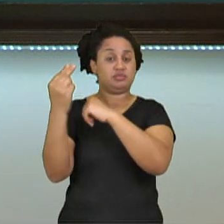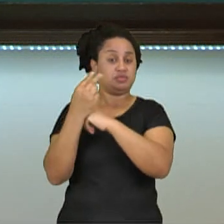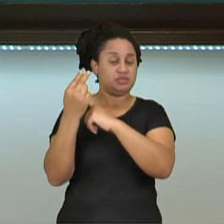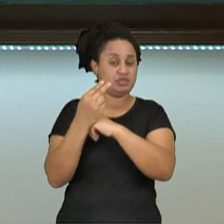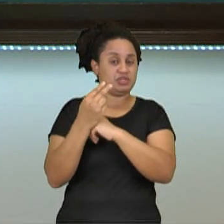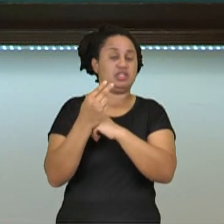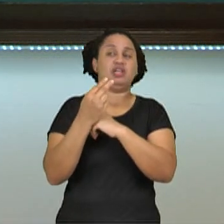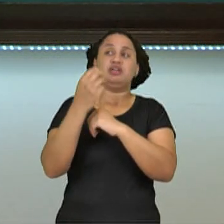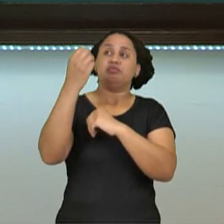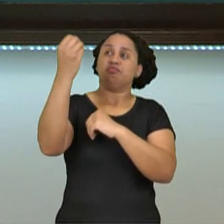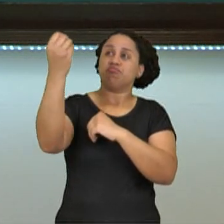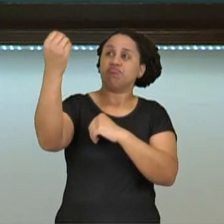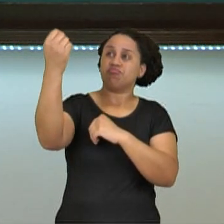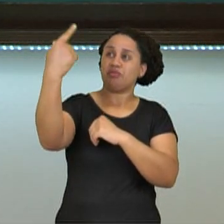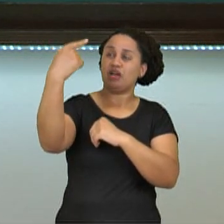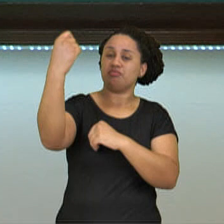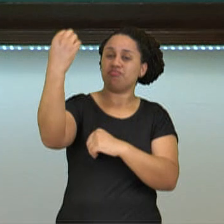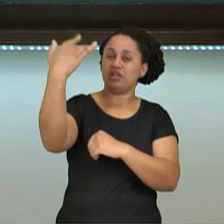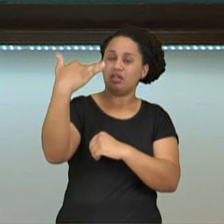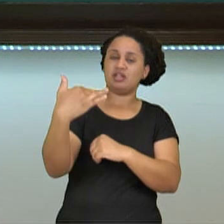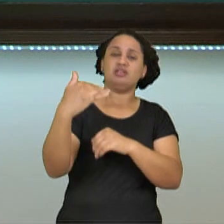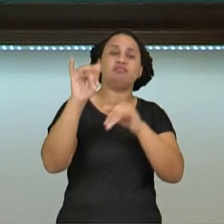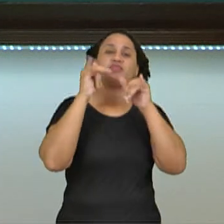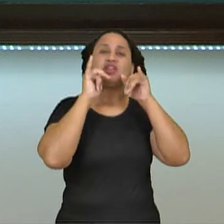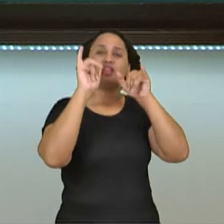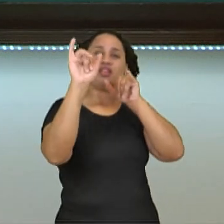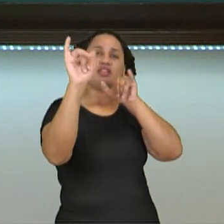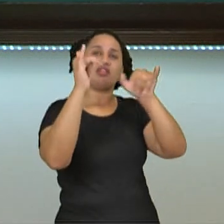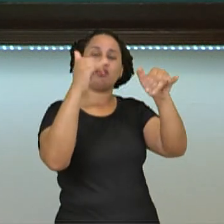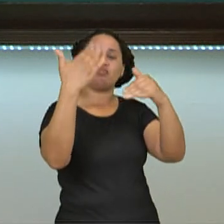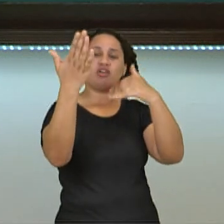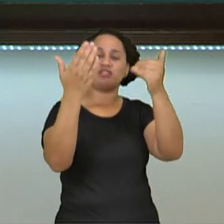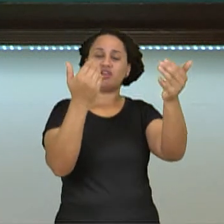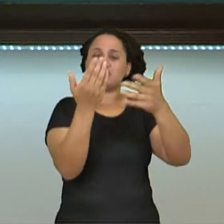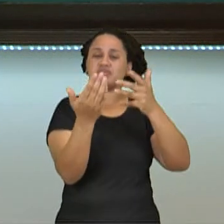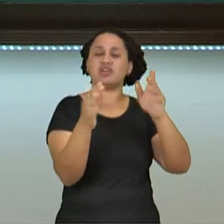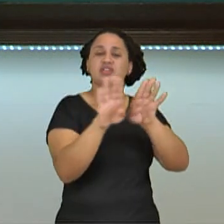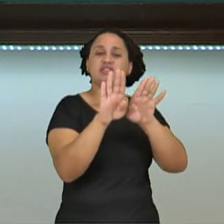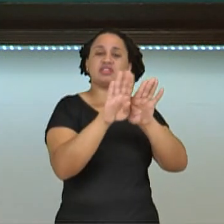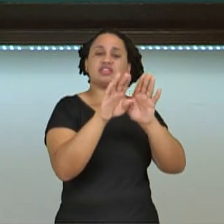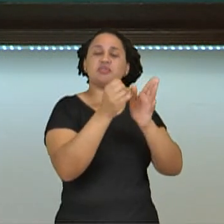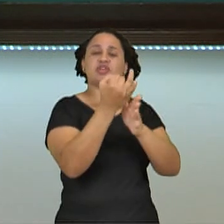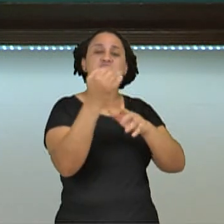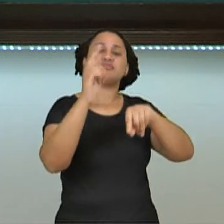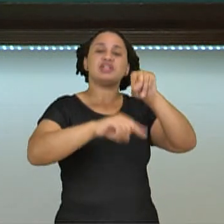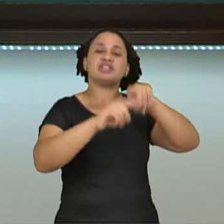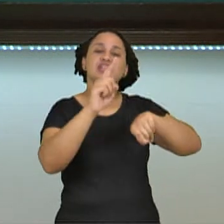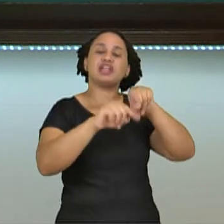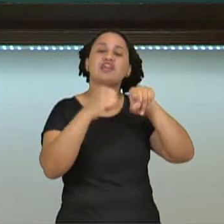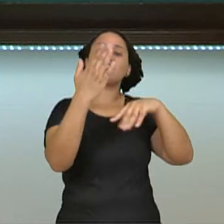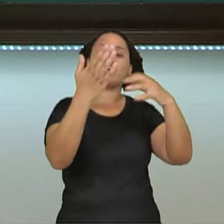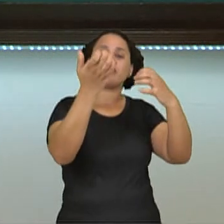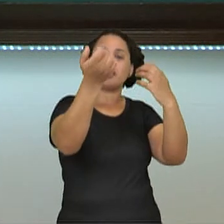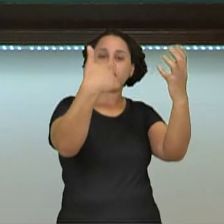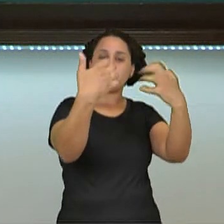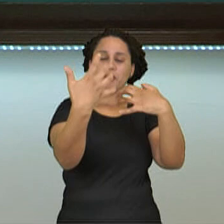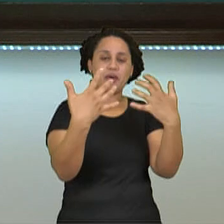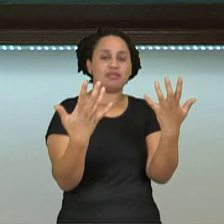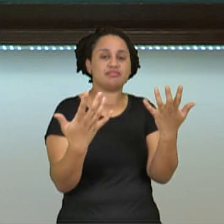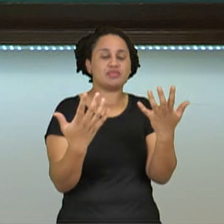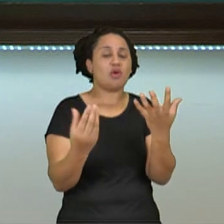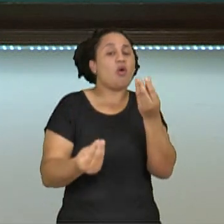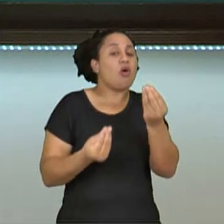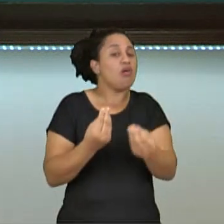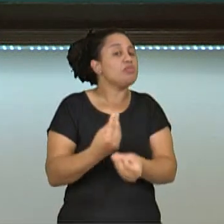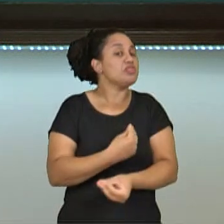ultravioleta, sobre as descargas elétricas e sobre a chuva de alguns materiais de corpos externos, a vida não ia